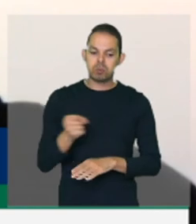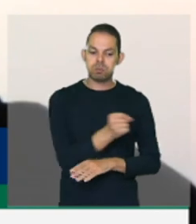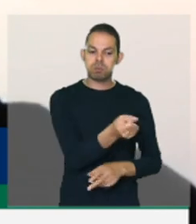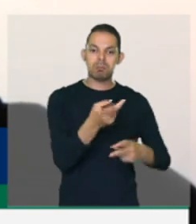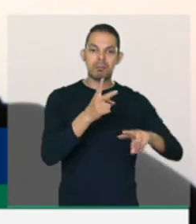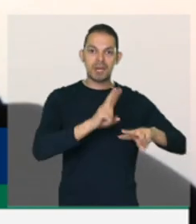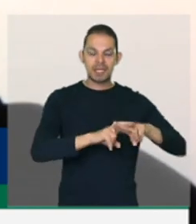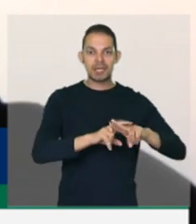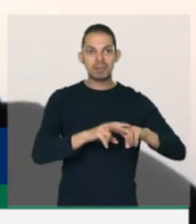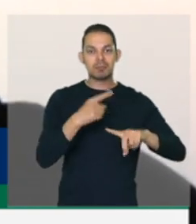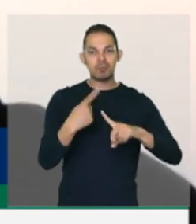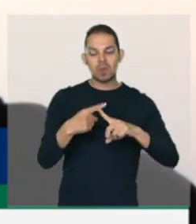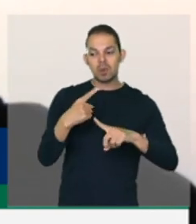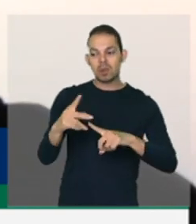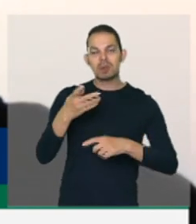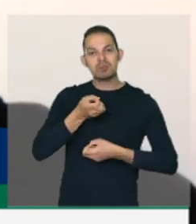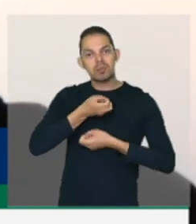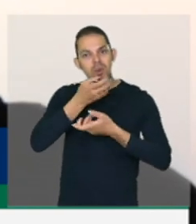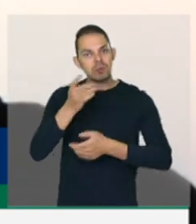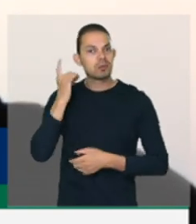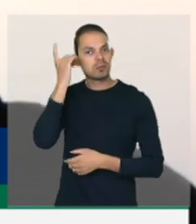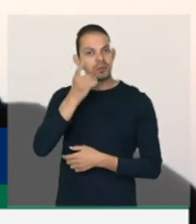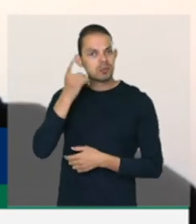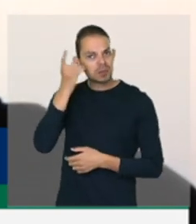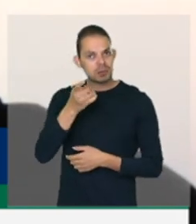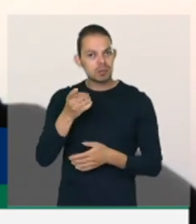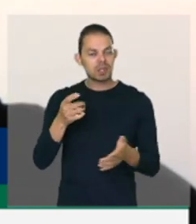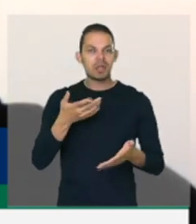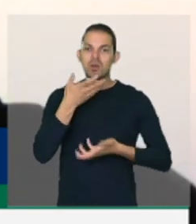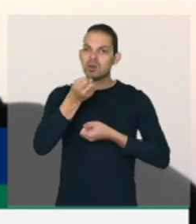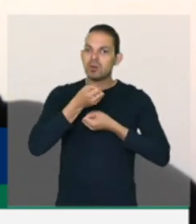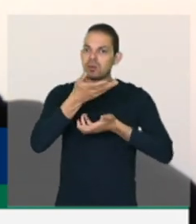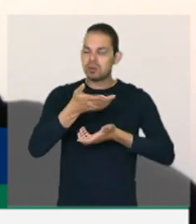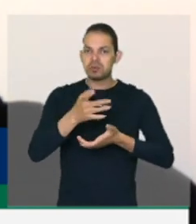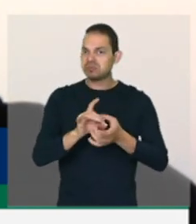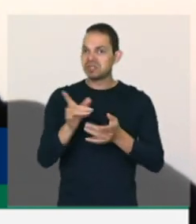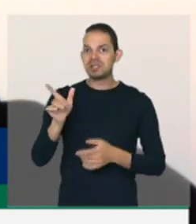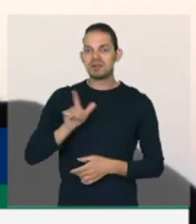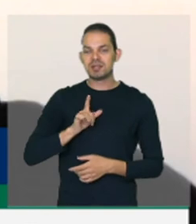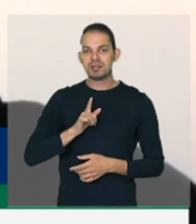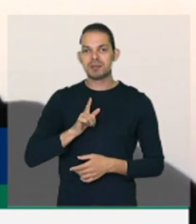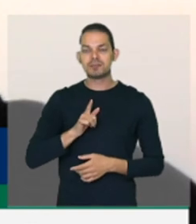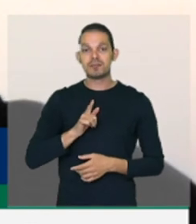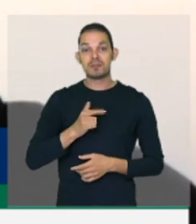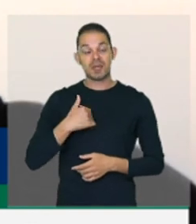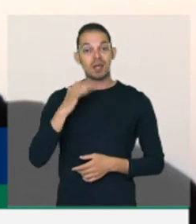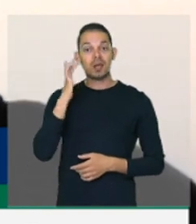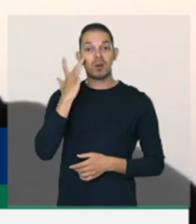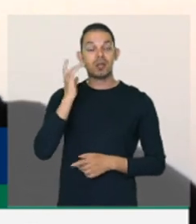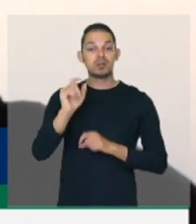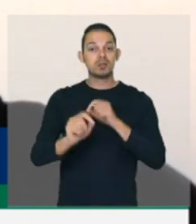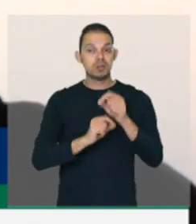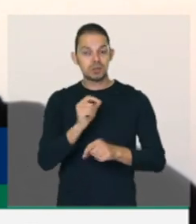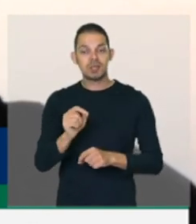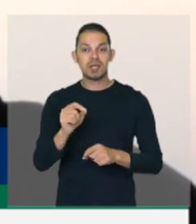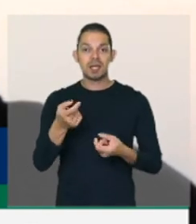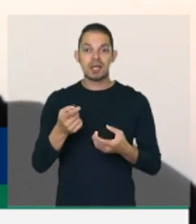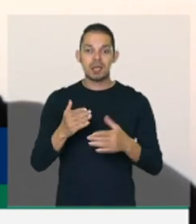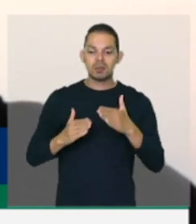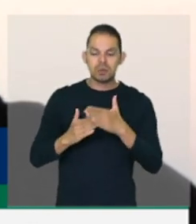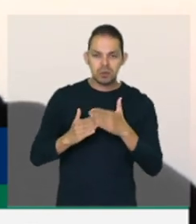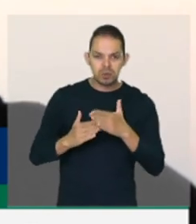por manifestação um deputado que é inviolado em suas manifestações. Isso, a meu ver, pode representar cerceamento da